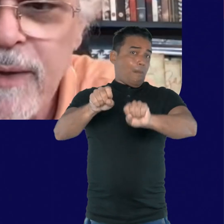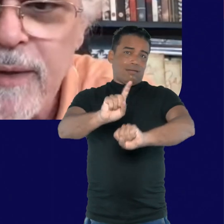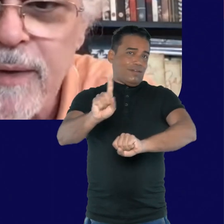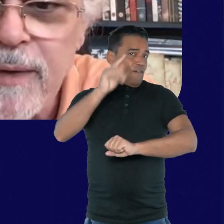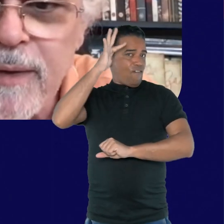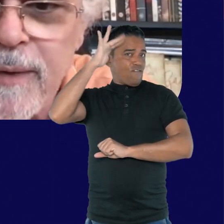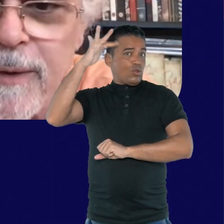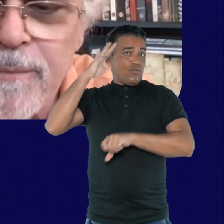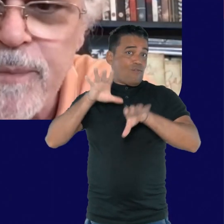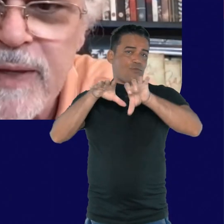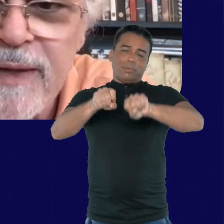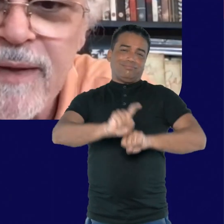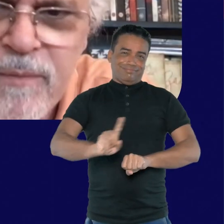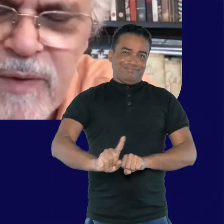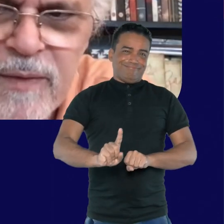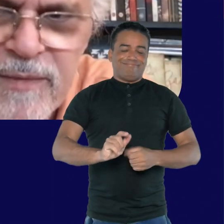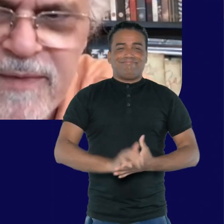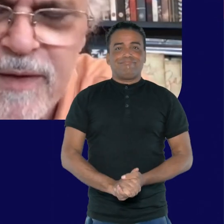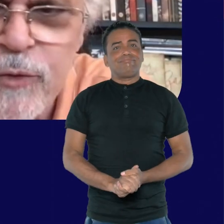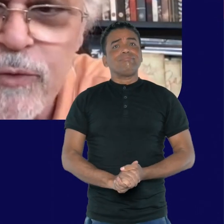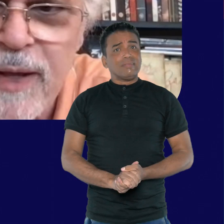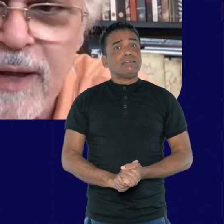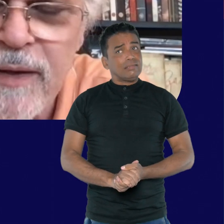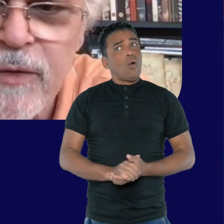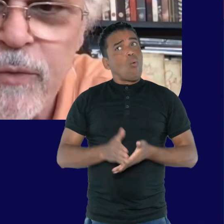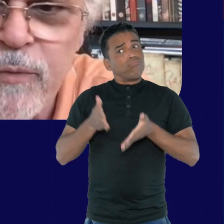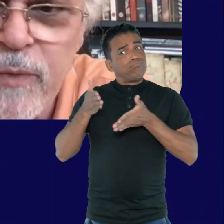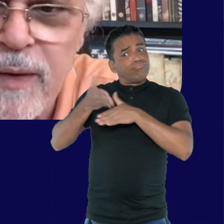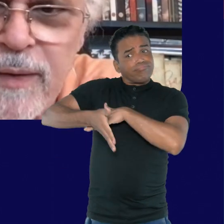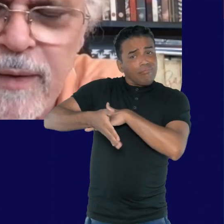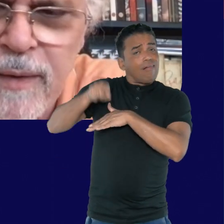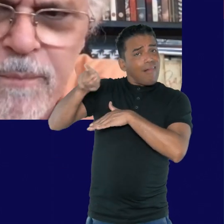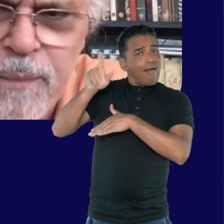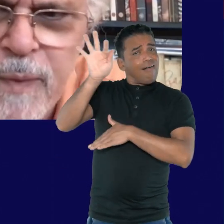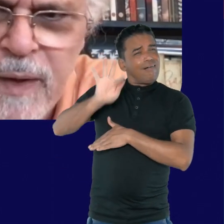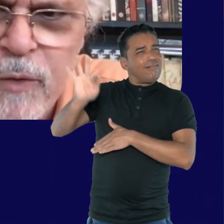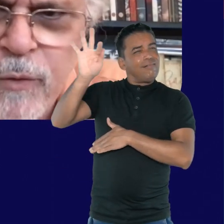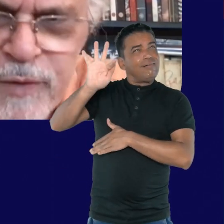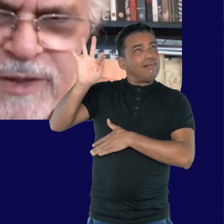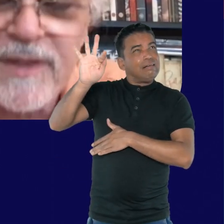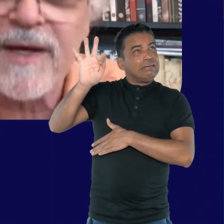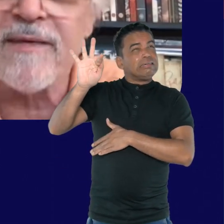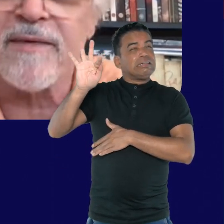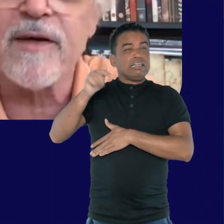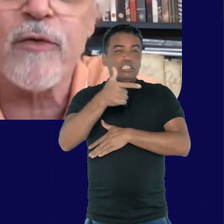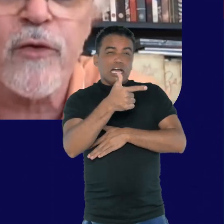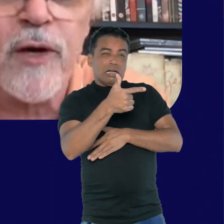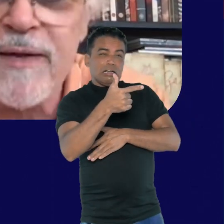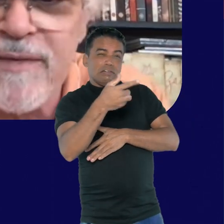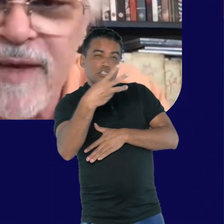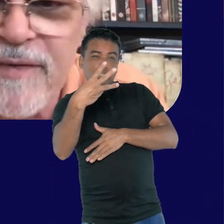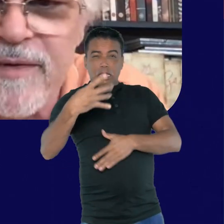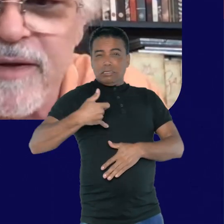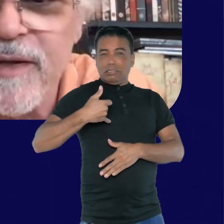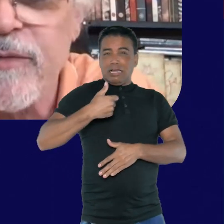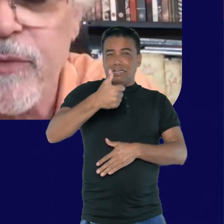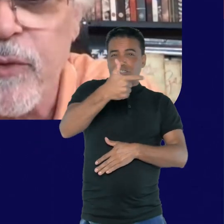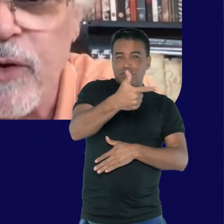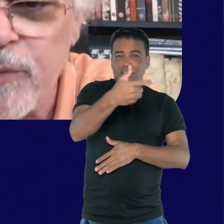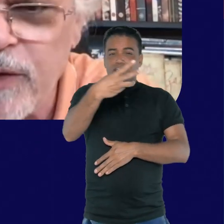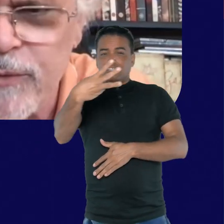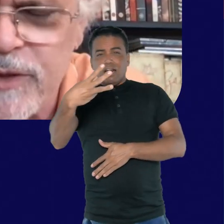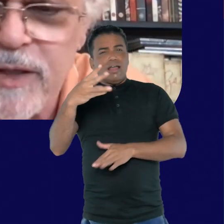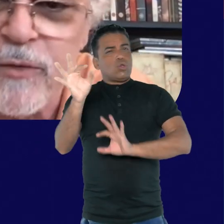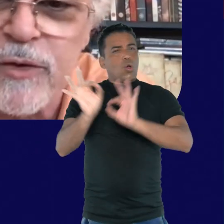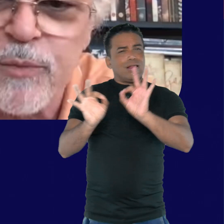formei. E estando lá, com 23 anos, organizei esse